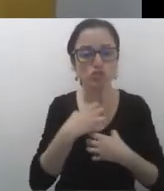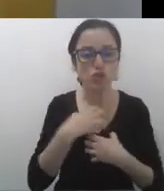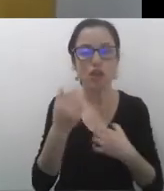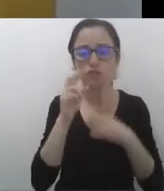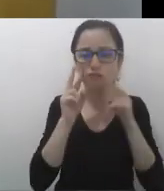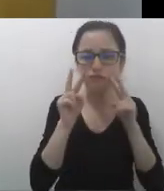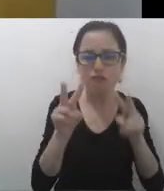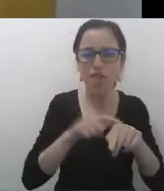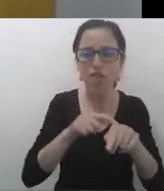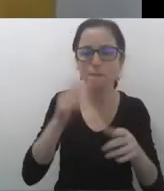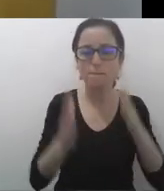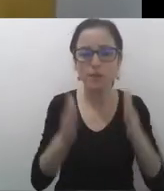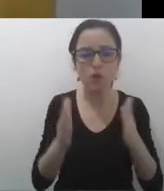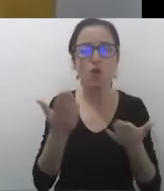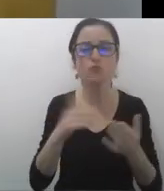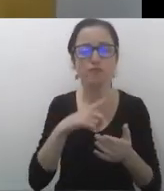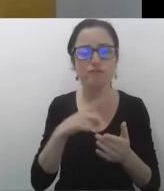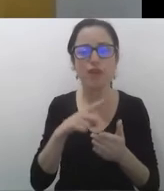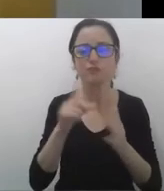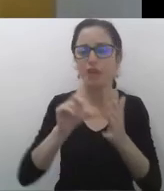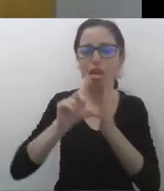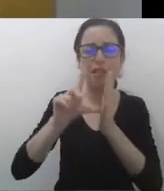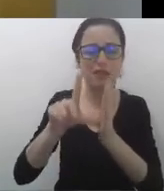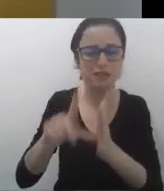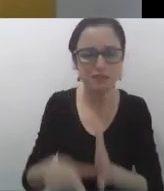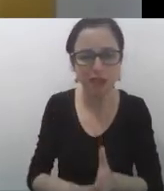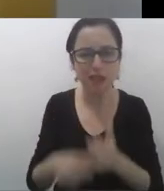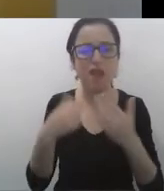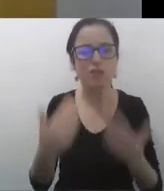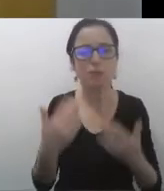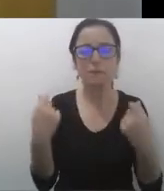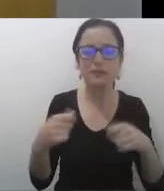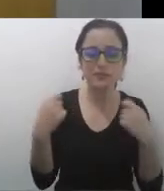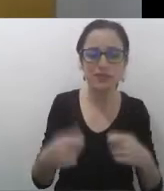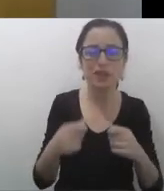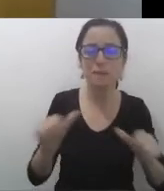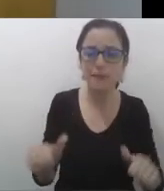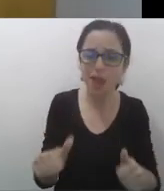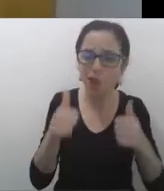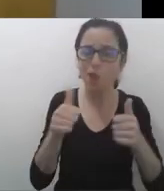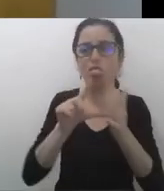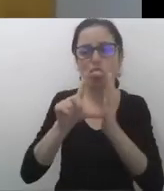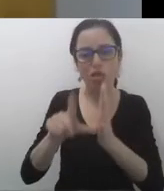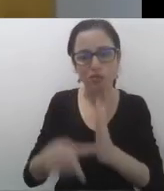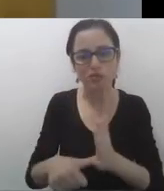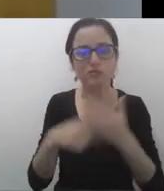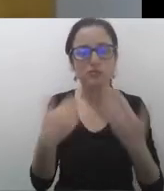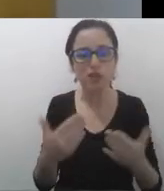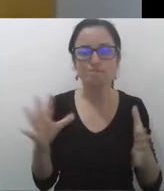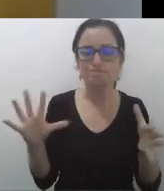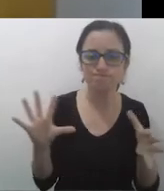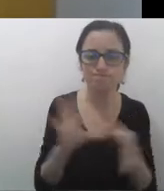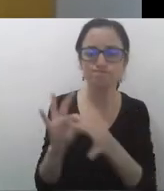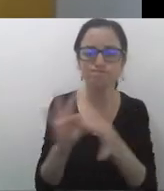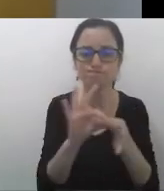maneira, via-se naquele período que havia uma espécie de atraso e que era preciso, então, recuperar esse atraso.